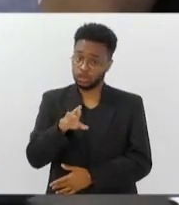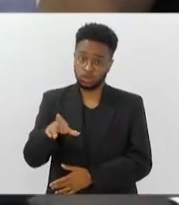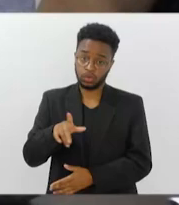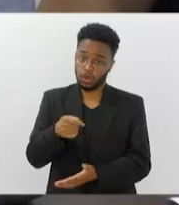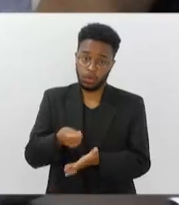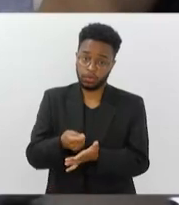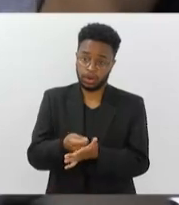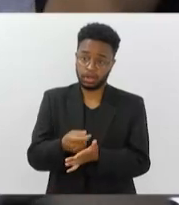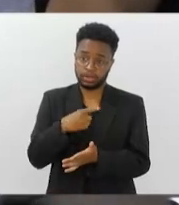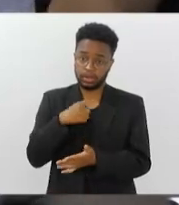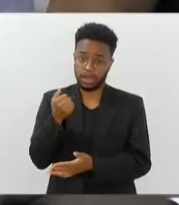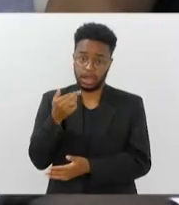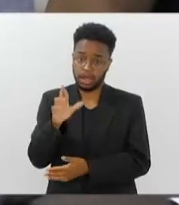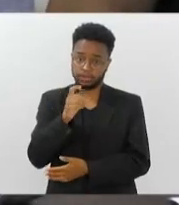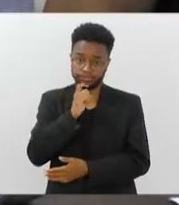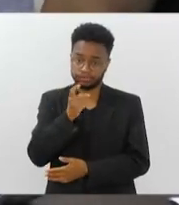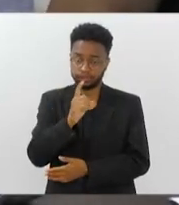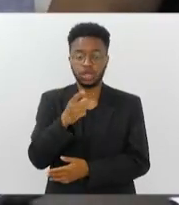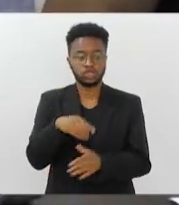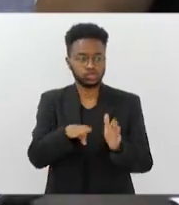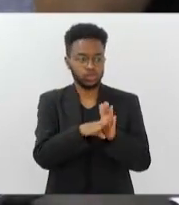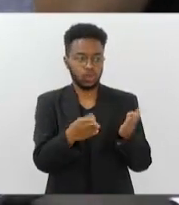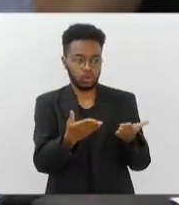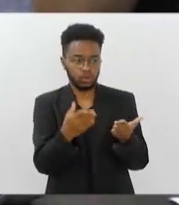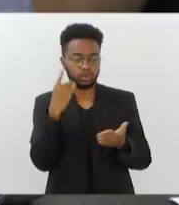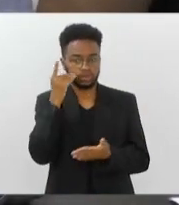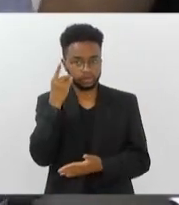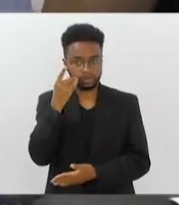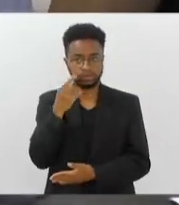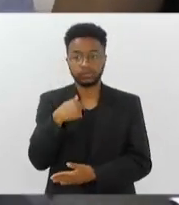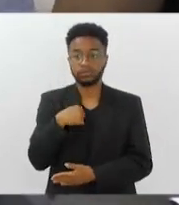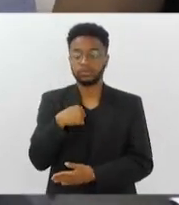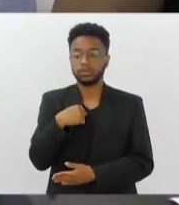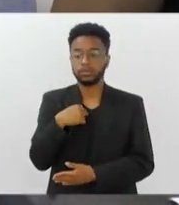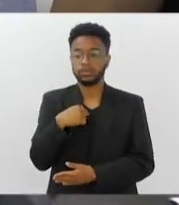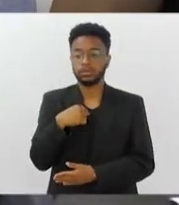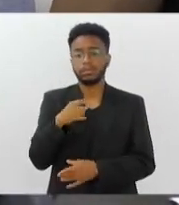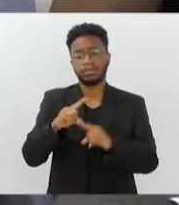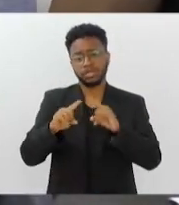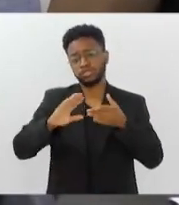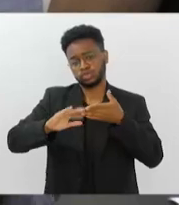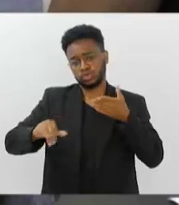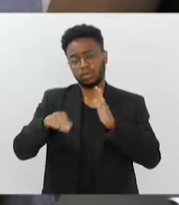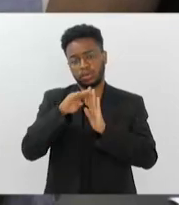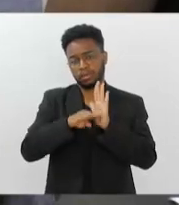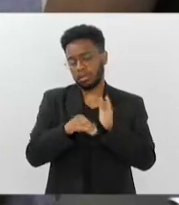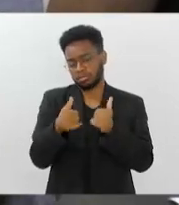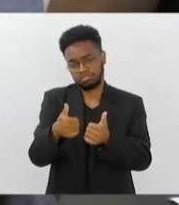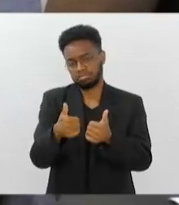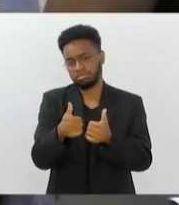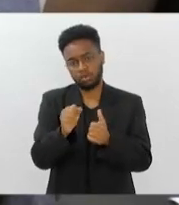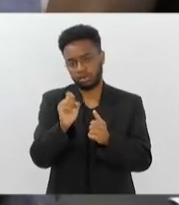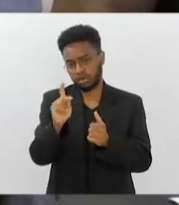ar-condicionado. Ah, chegou aqui o deputado Bellaroli, estava falando... Mas ele retirou de pauta. Retirou, né? De pauta, tá bom. Depois eu converso com ele,